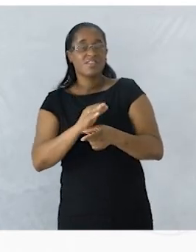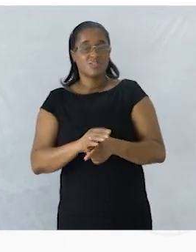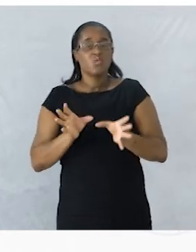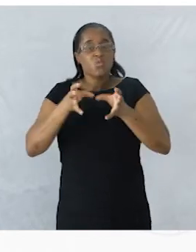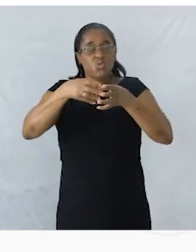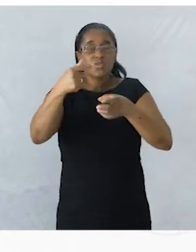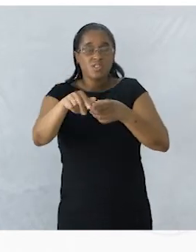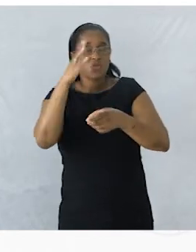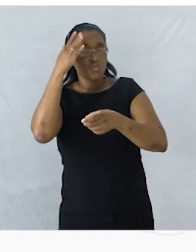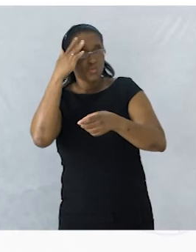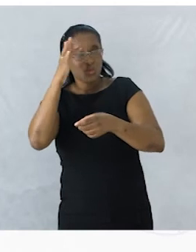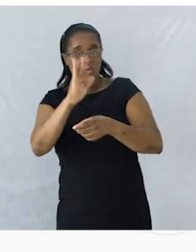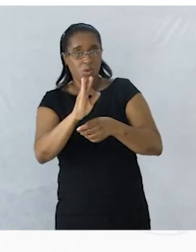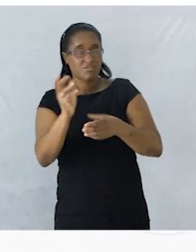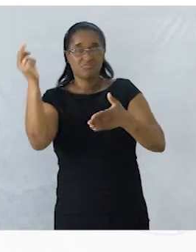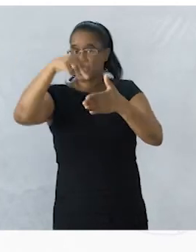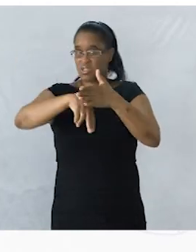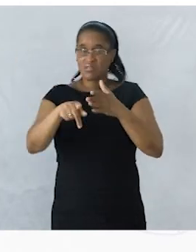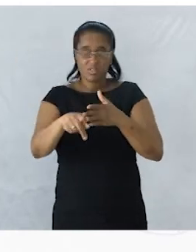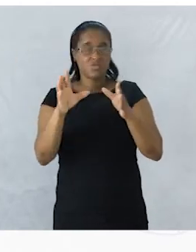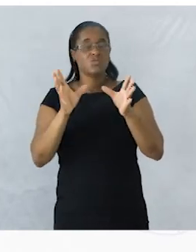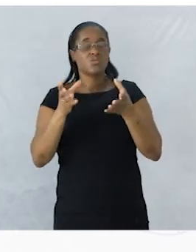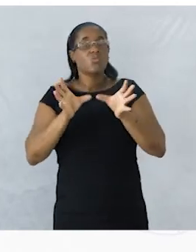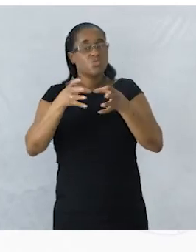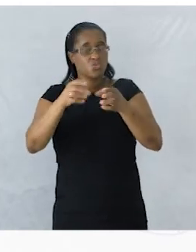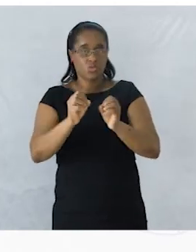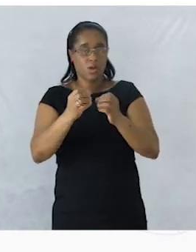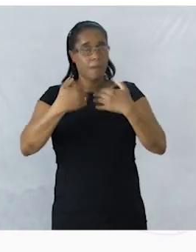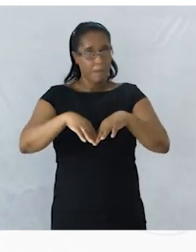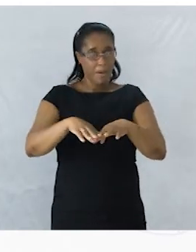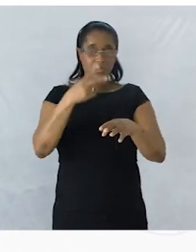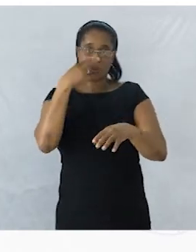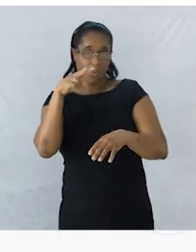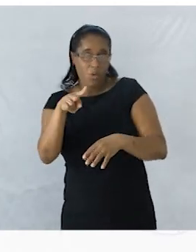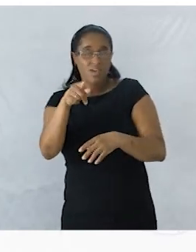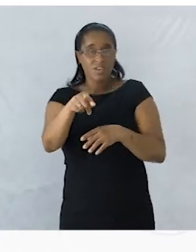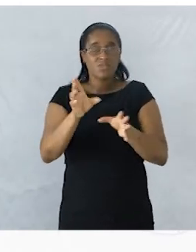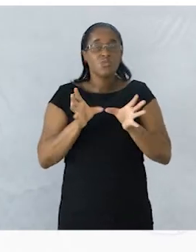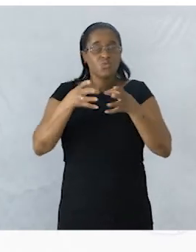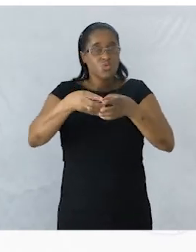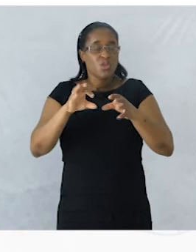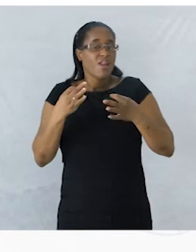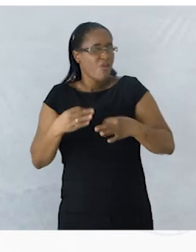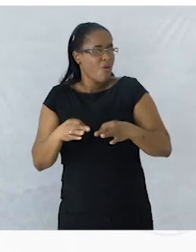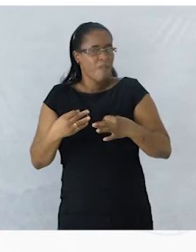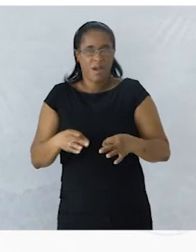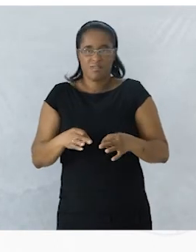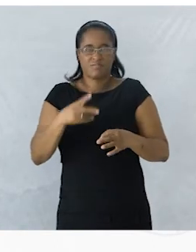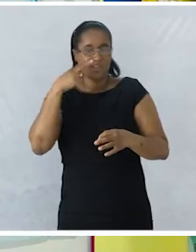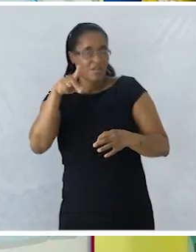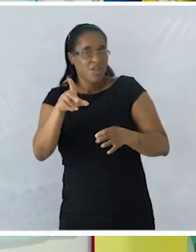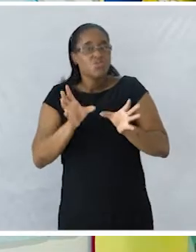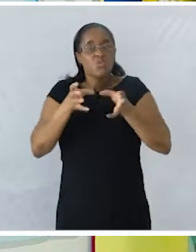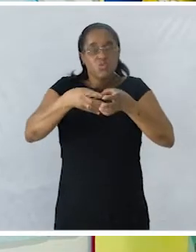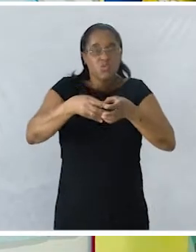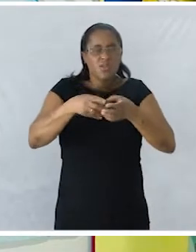elemento 4, ele não pertence a esse conjunto. Mas nós vimos que esse conjunto, que é normal, vocês estão a ver aqui, esse é um conjunto, uma